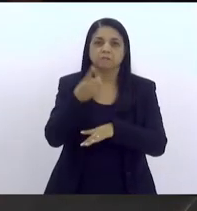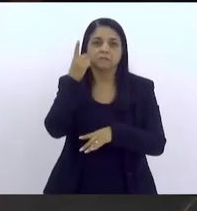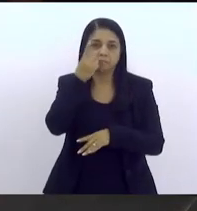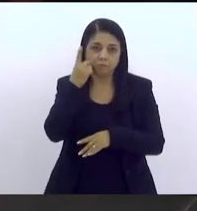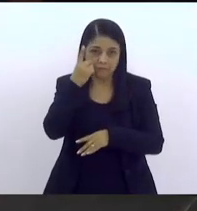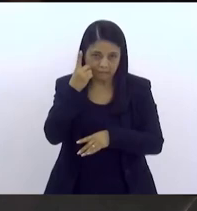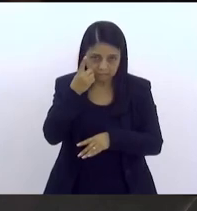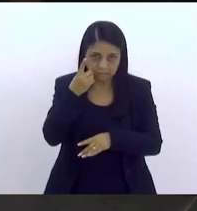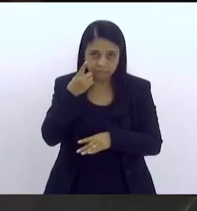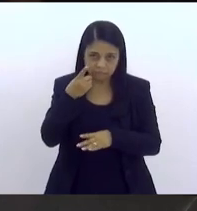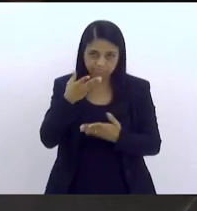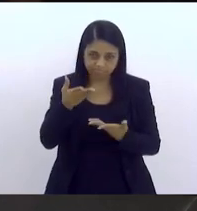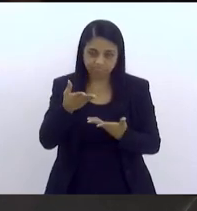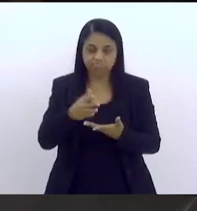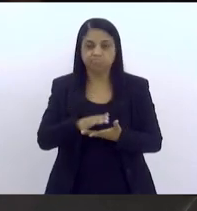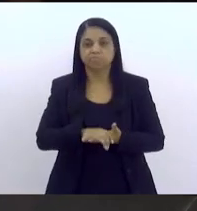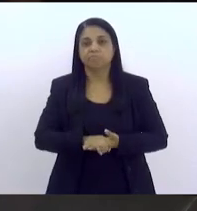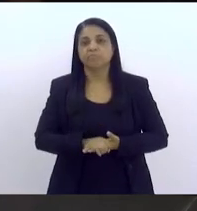um deputado